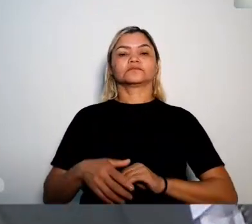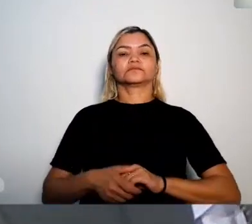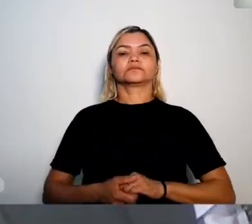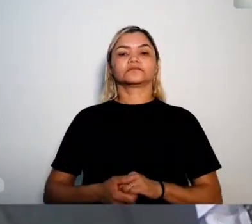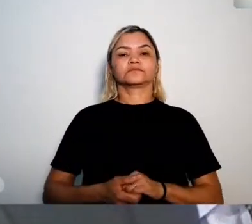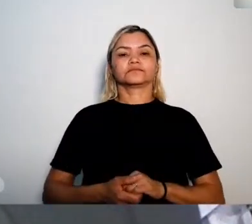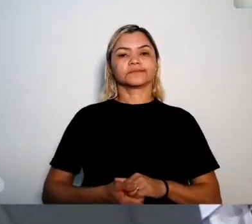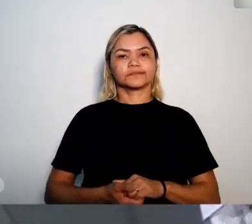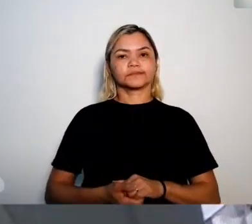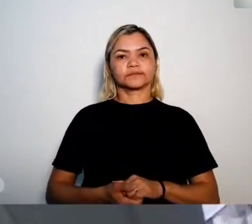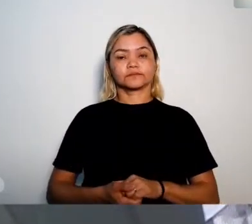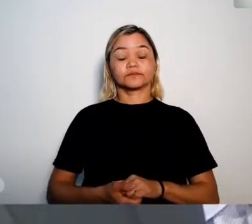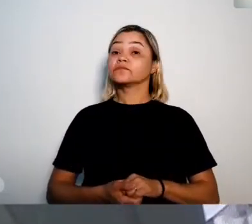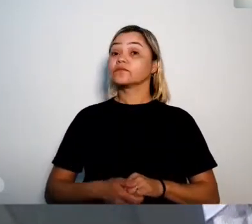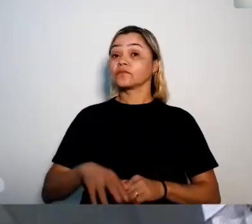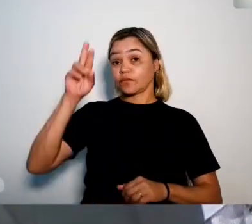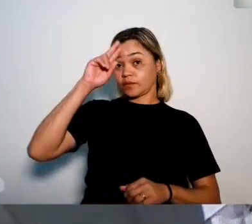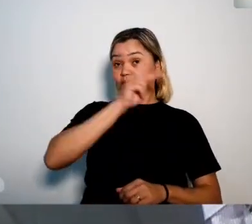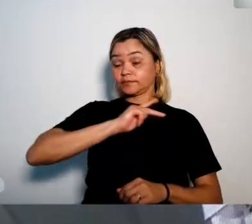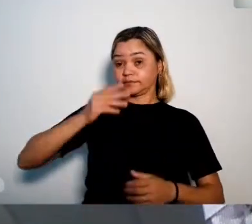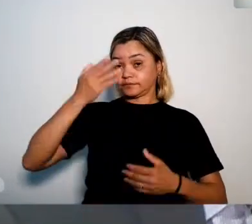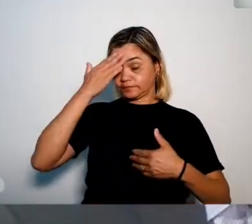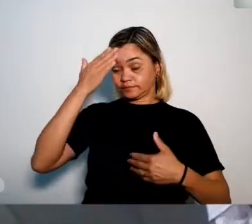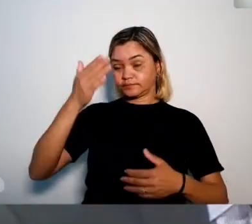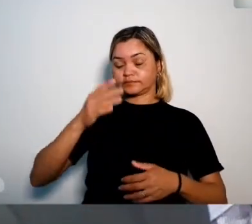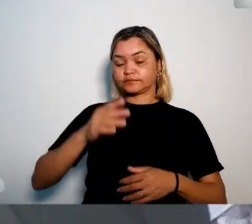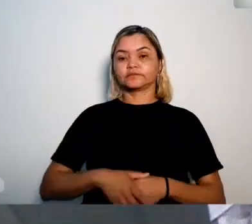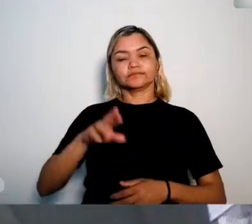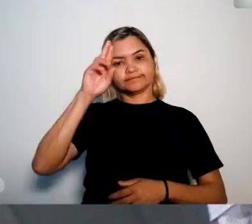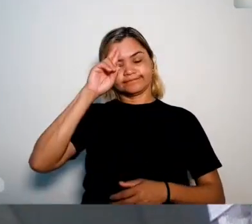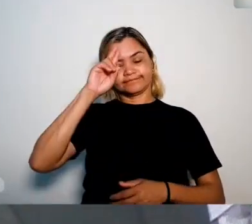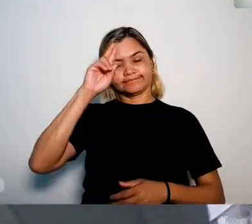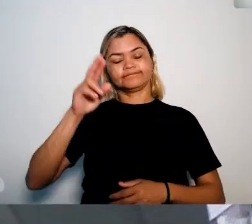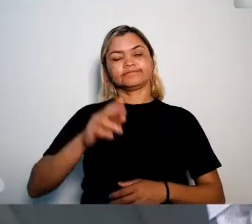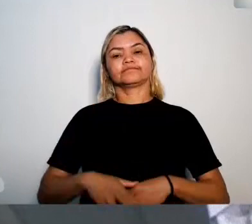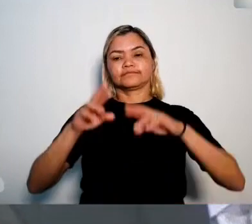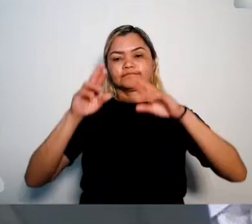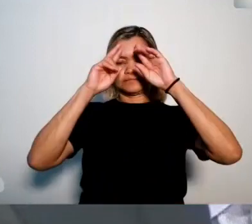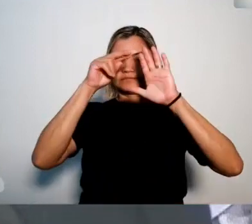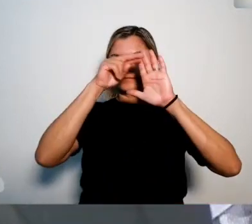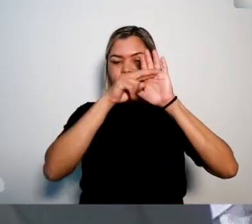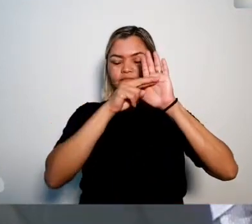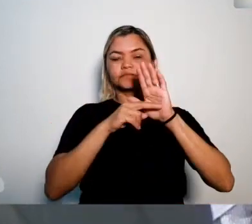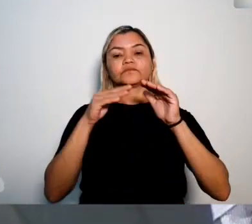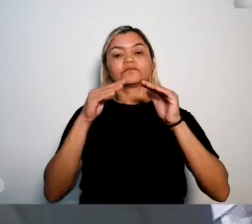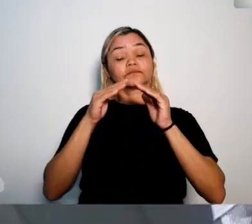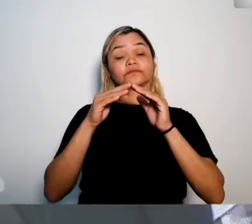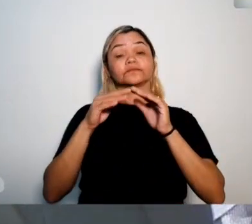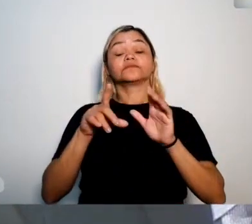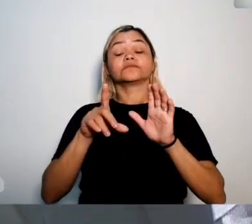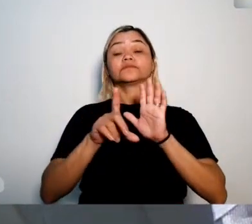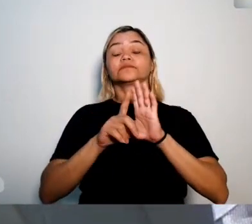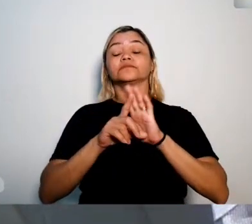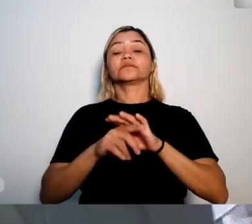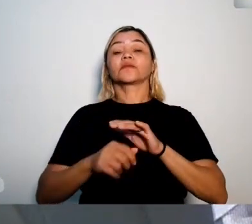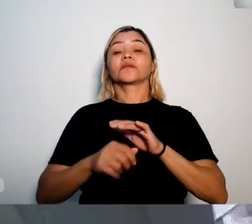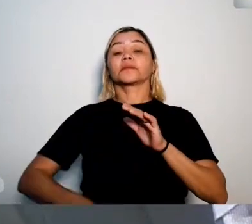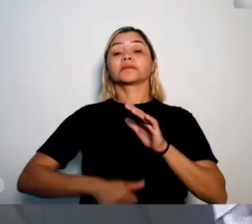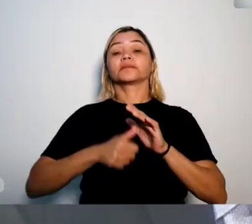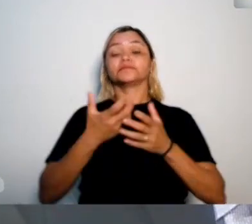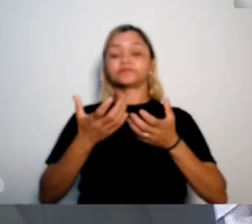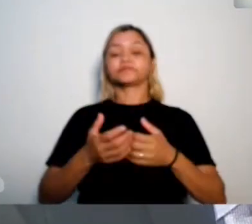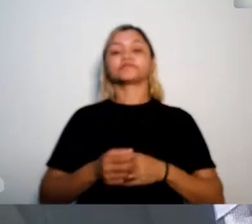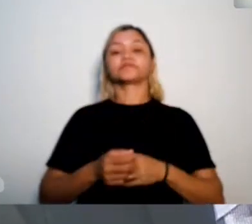presidente, agradeço vossa senhoria respeitar o regulamento desta casa. Primeiramente, eu gostaria de dirigir a palavra